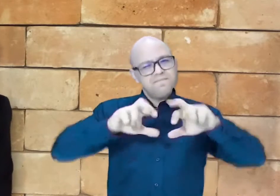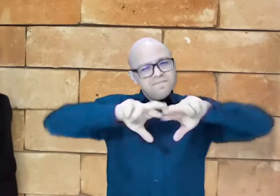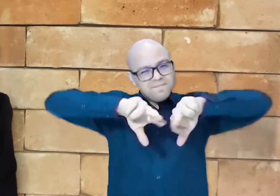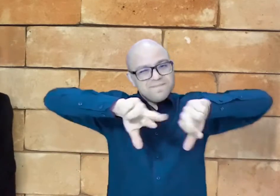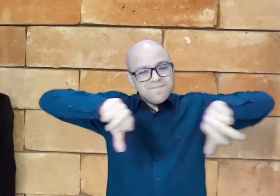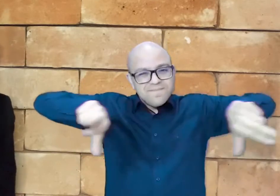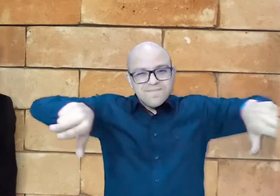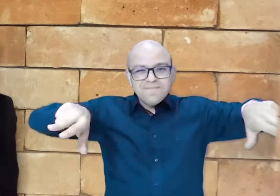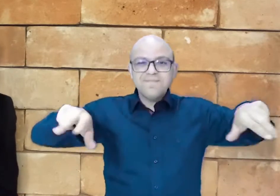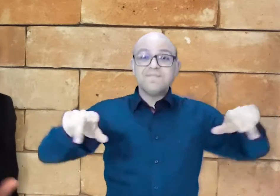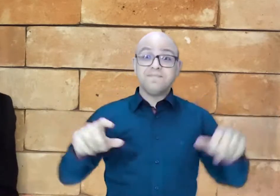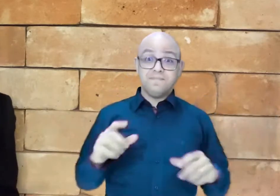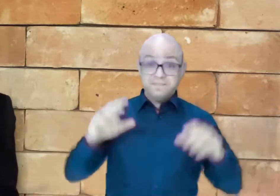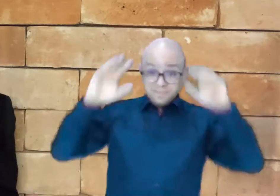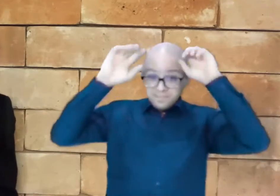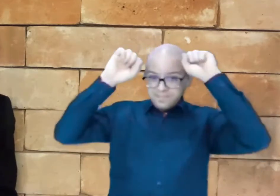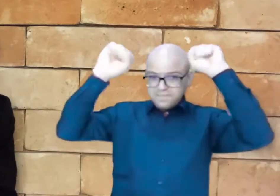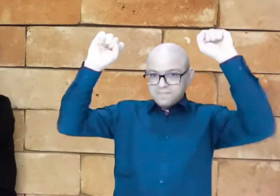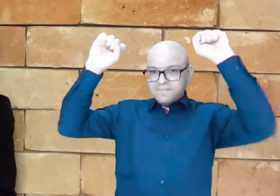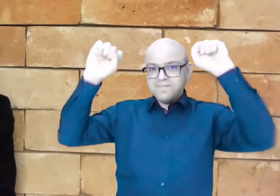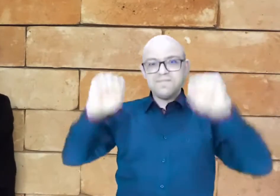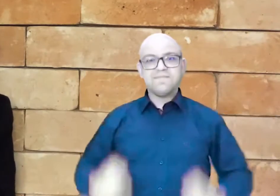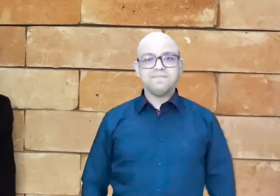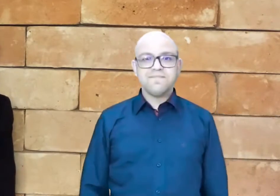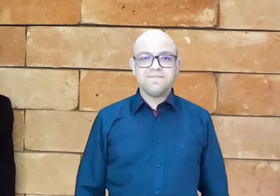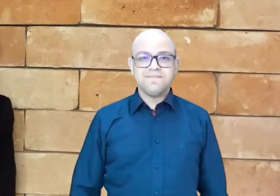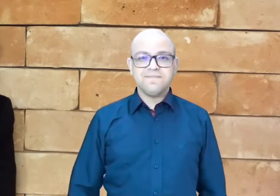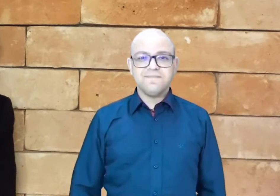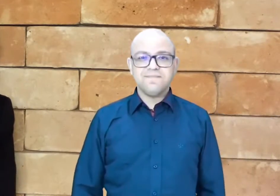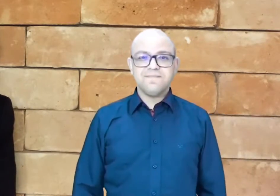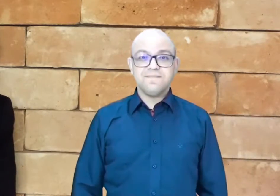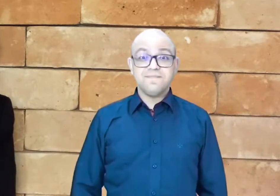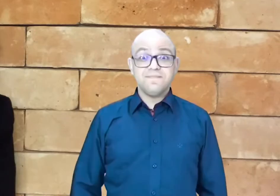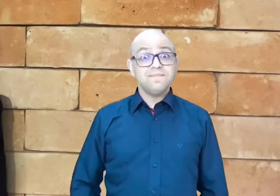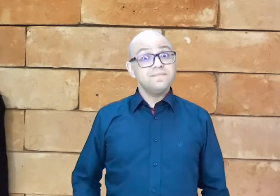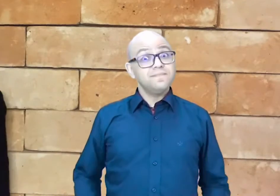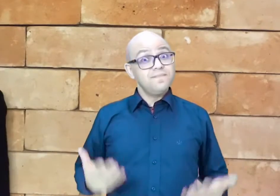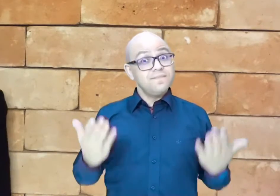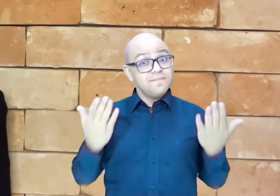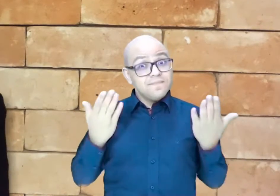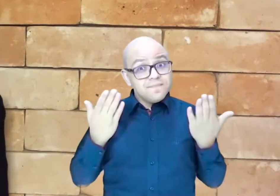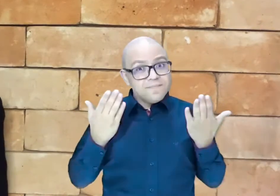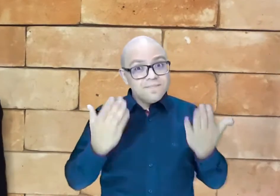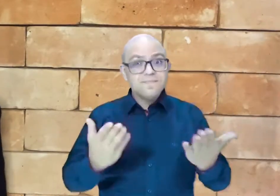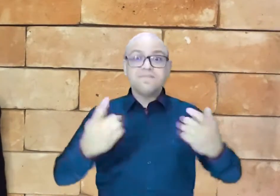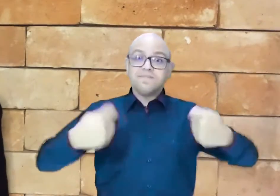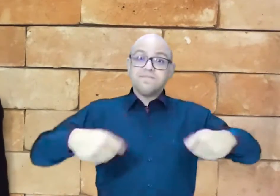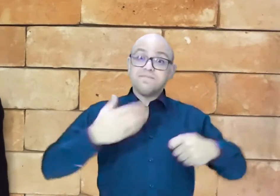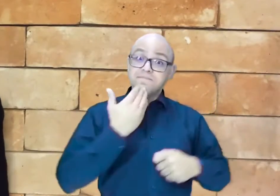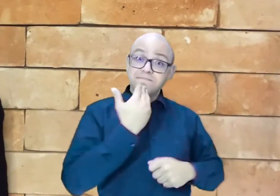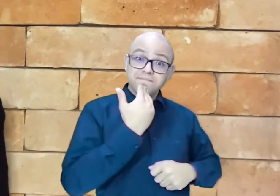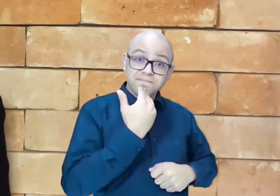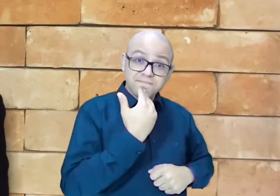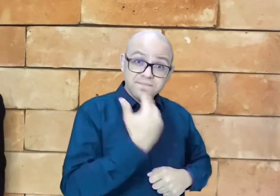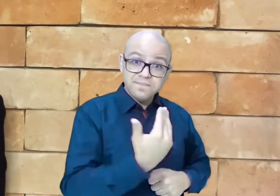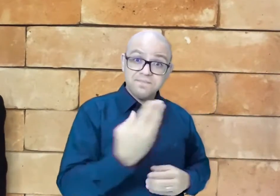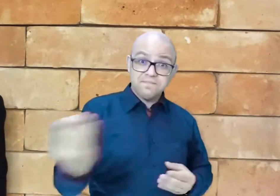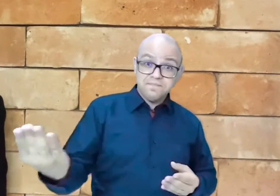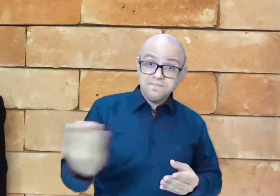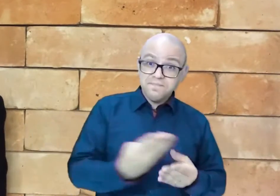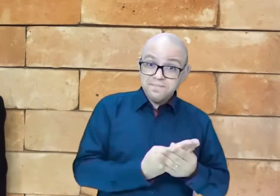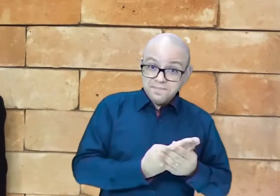reuniões, eventos, dentre outras realizações do TJDFT. Para isso, a parte precisa